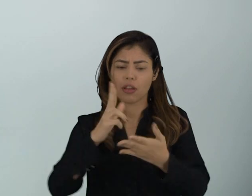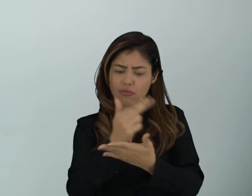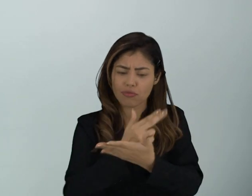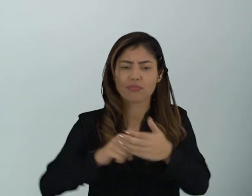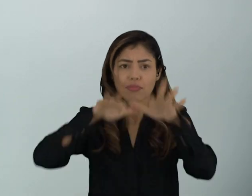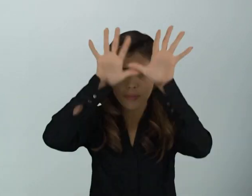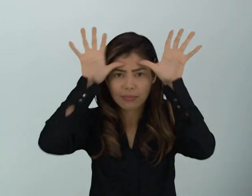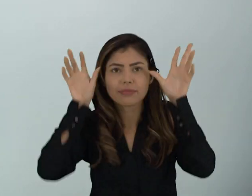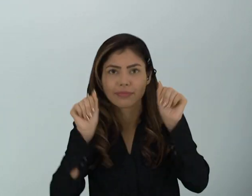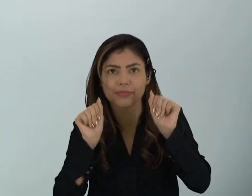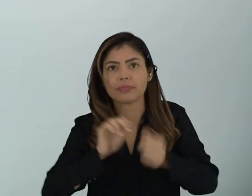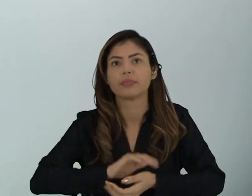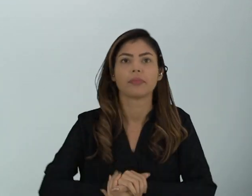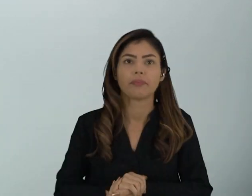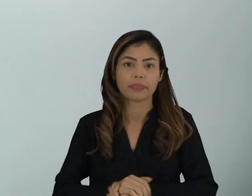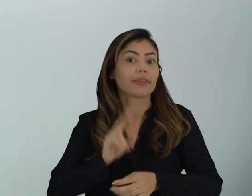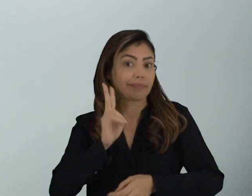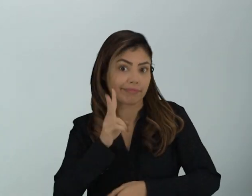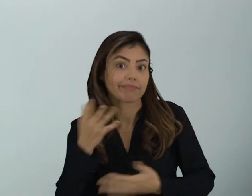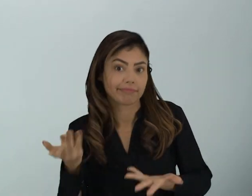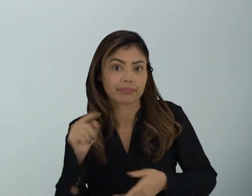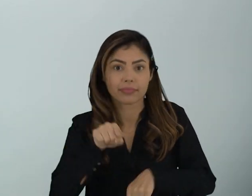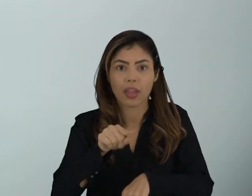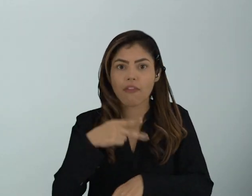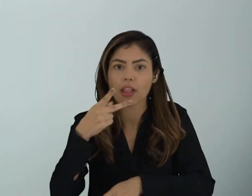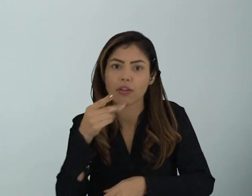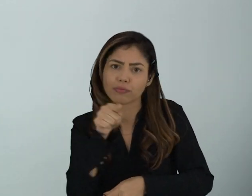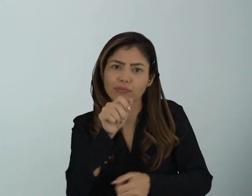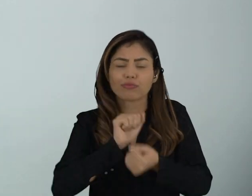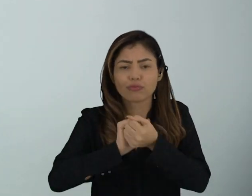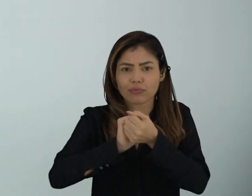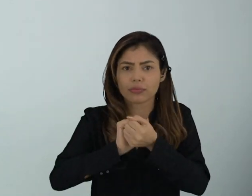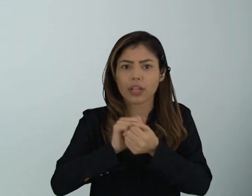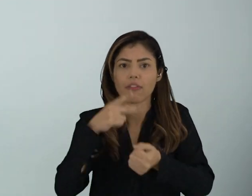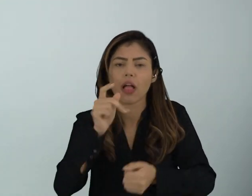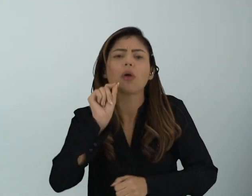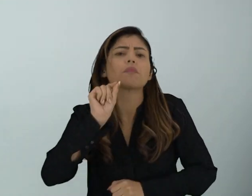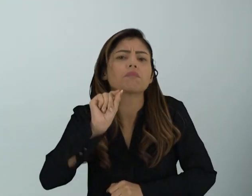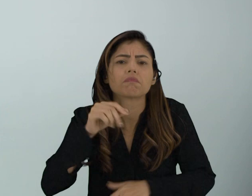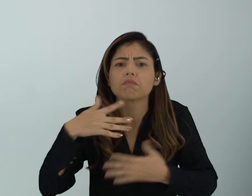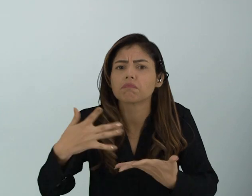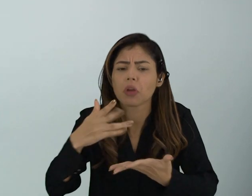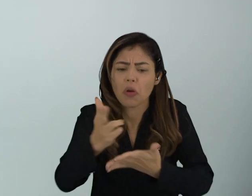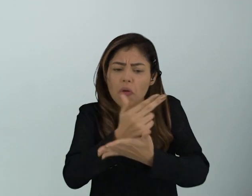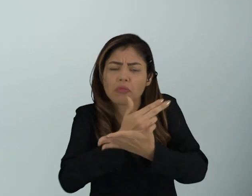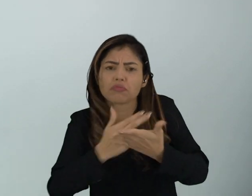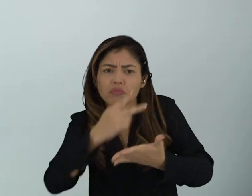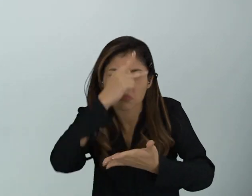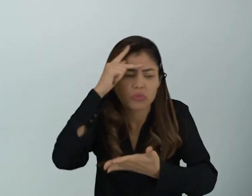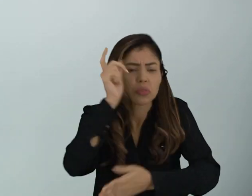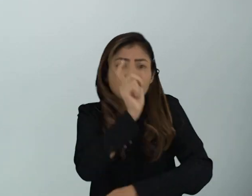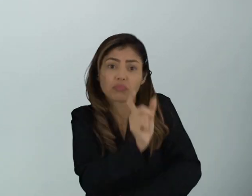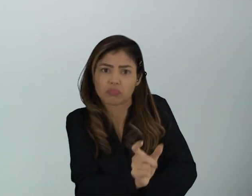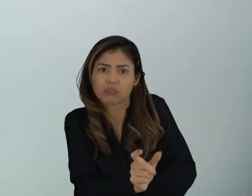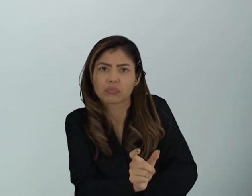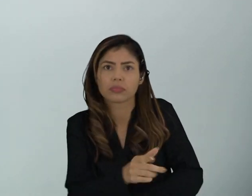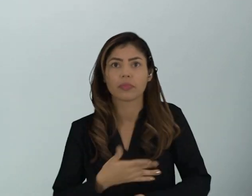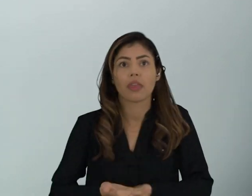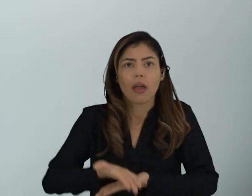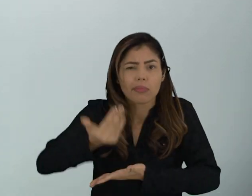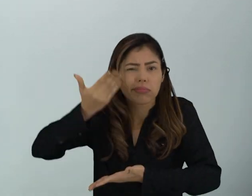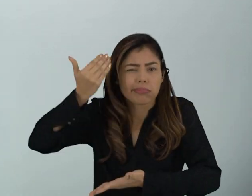da arte acriana. Isso mesmo. E eu quero falar com vocês sobre o que é um artista plástico. Gente,